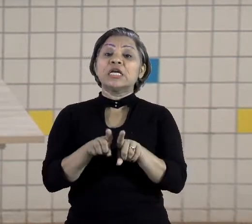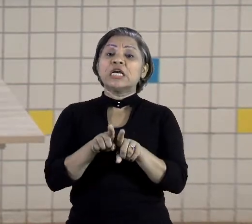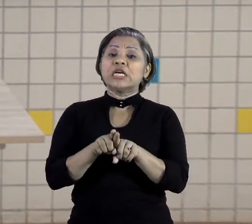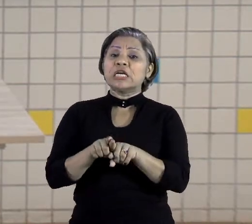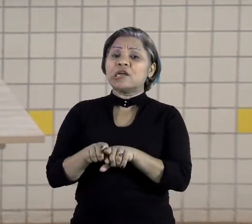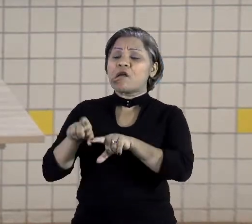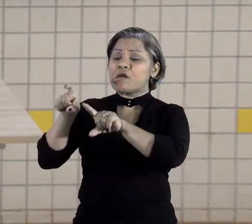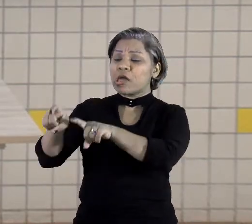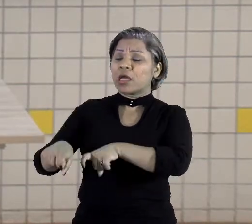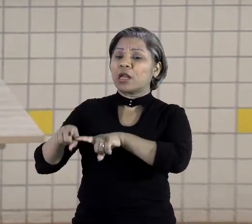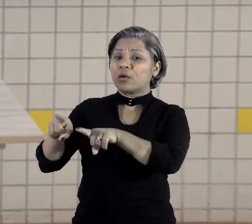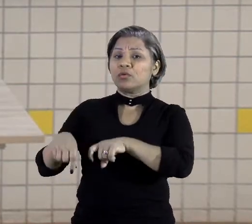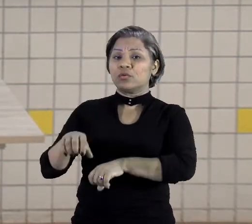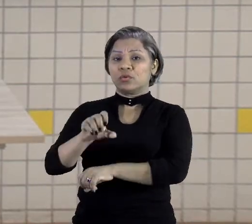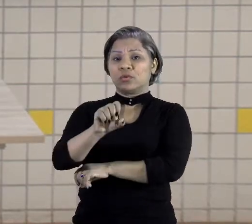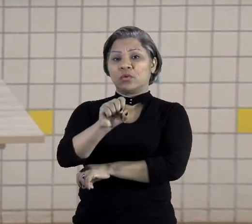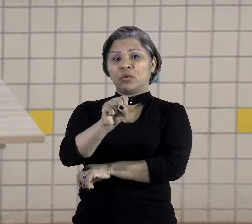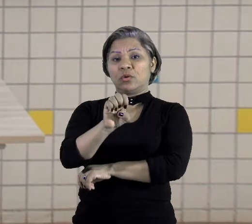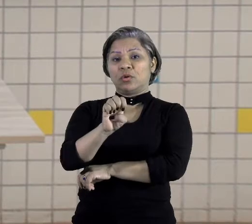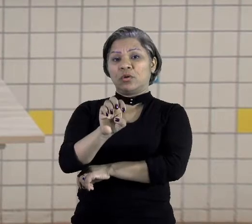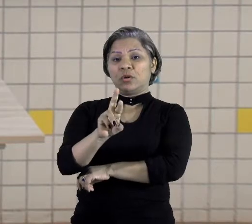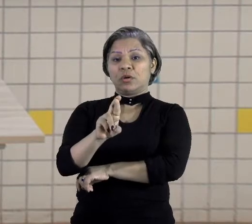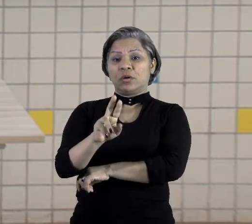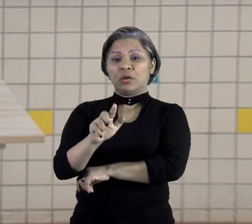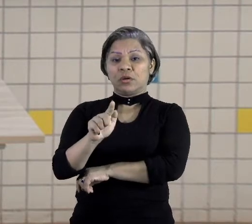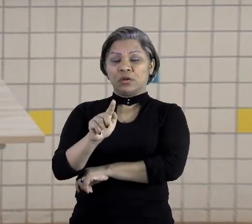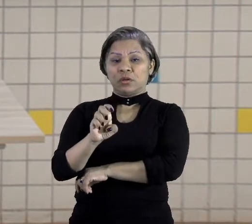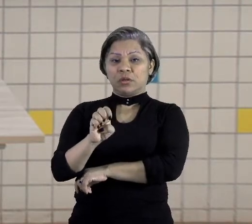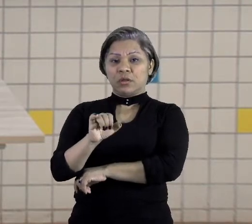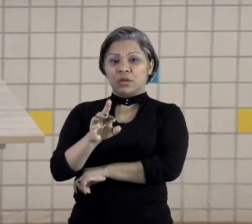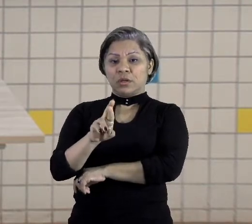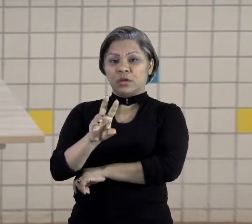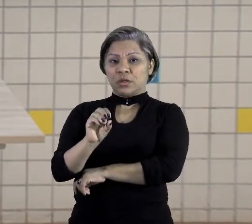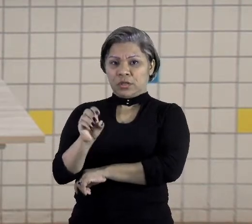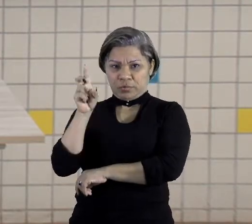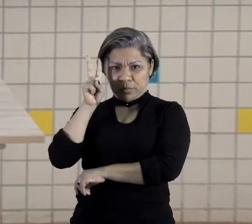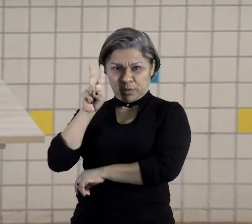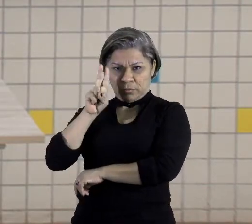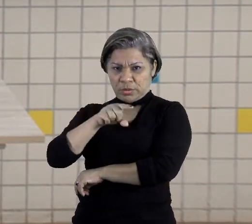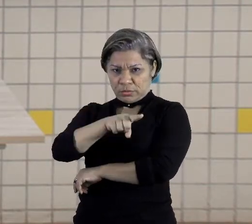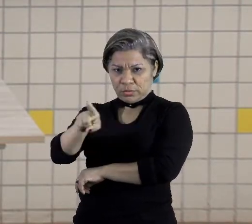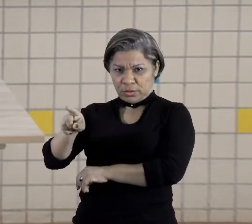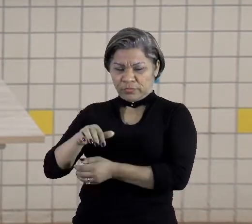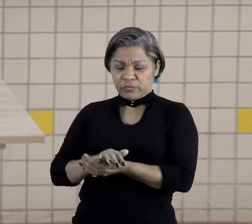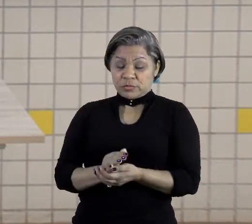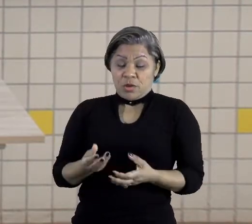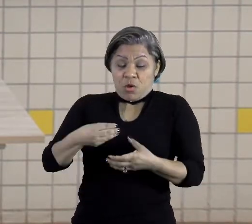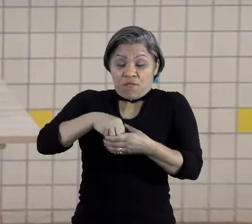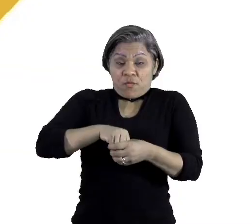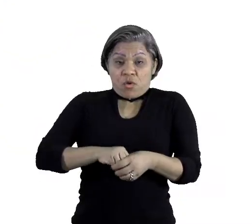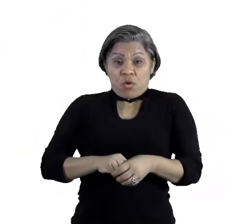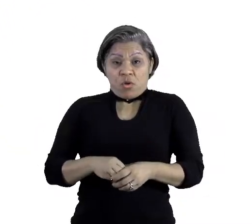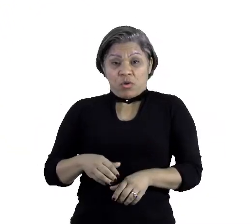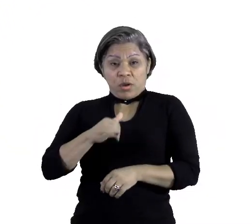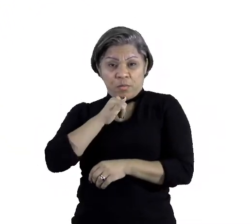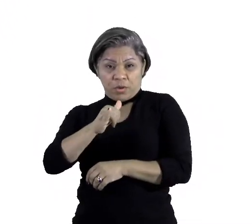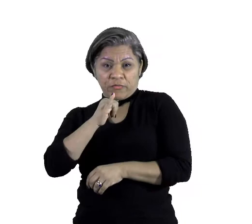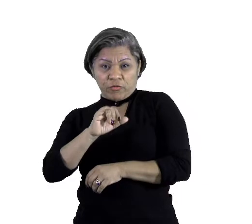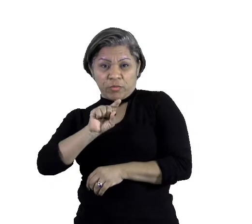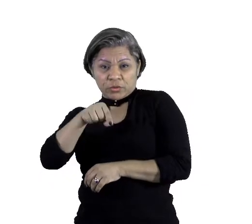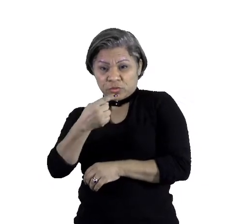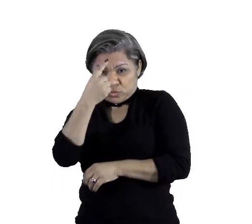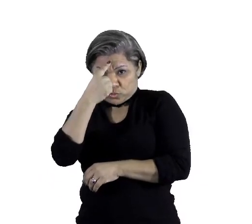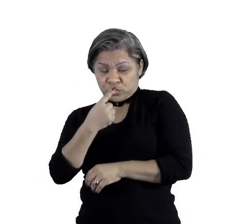cerqueiro? Existe também outros tipos? Existe. Só lembrando para vocês que eu vou colocar aí umas informações importantes no próximo slide, que